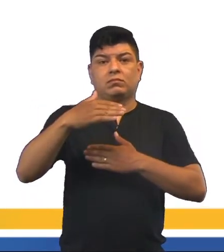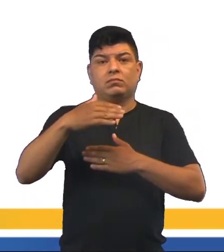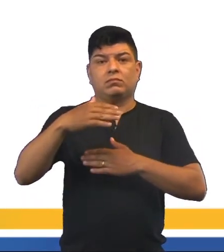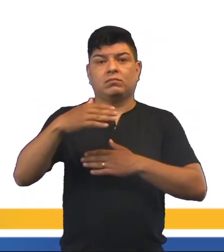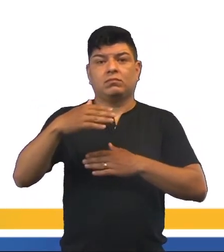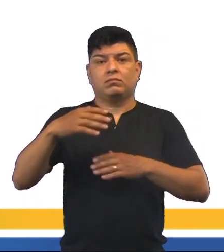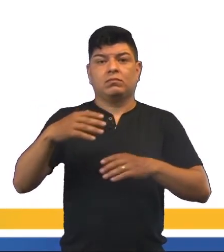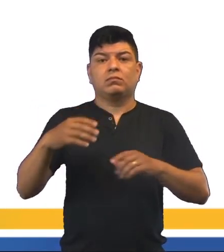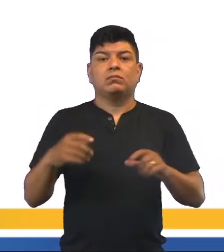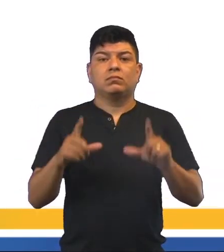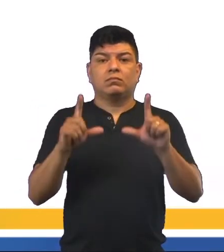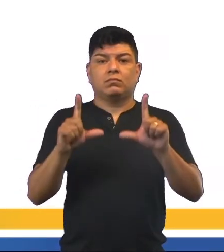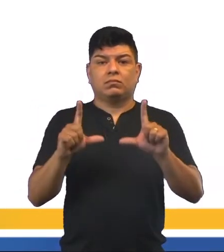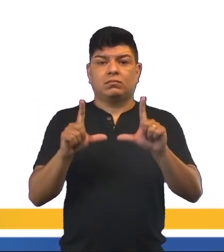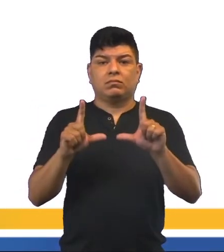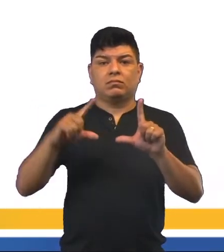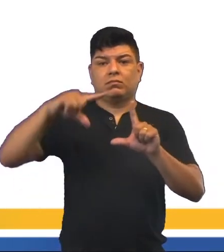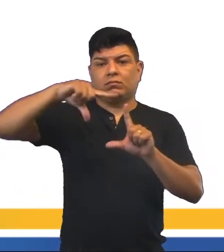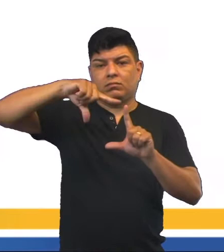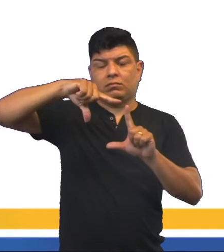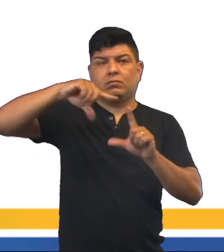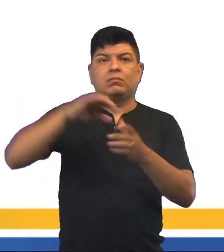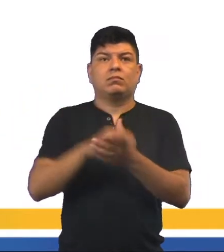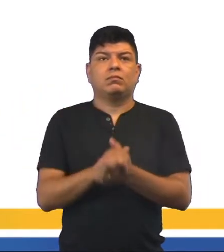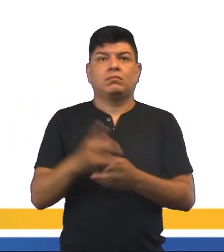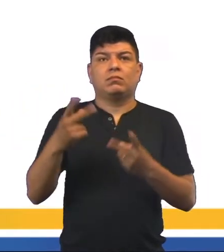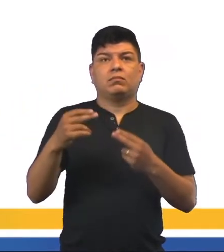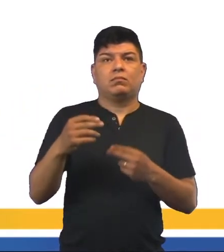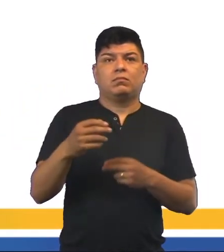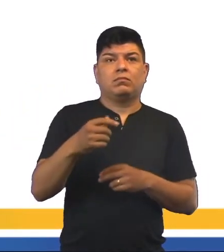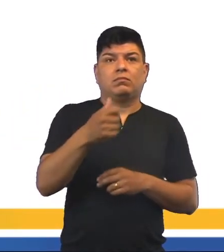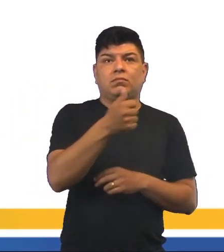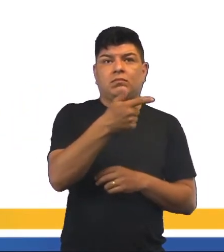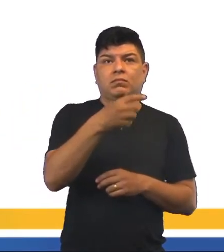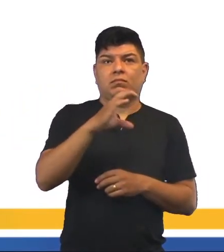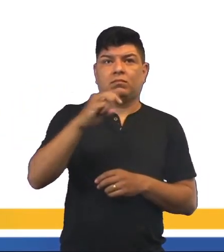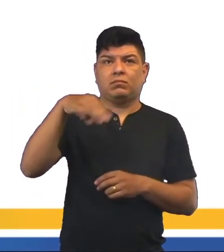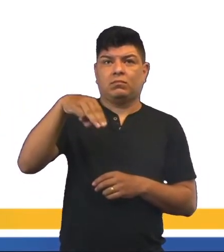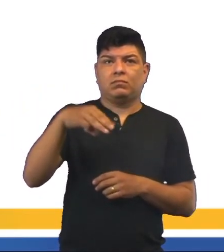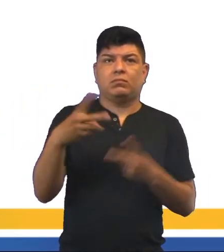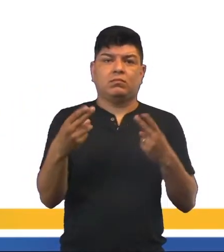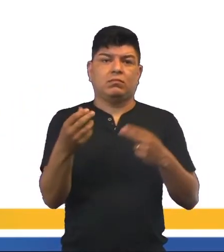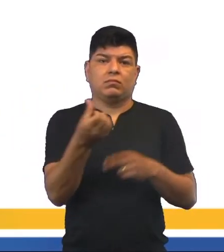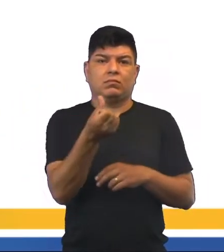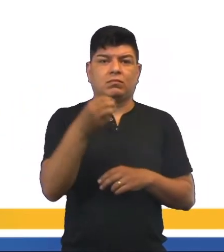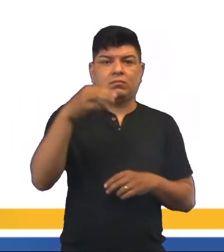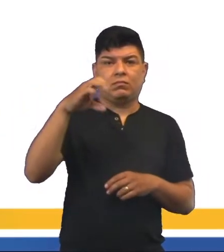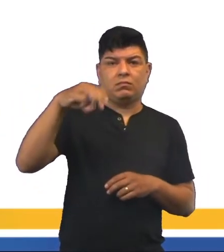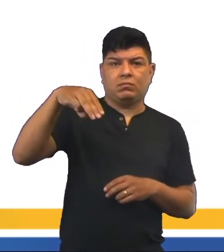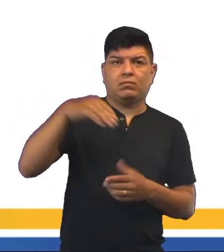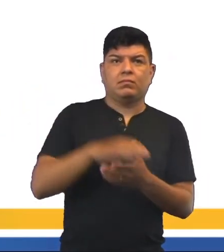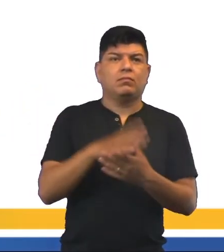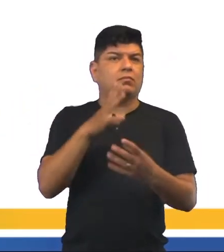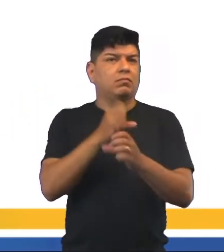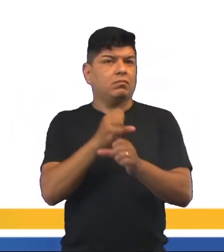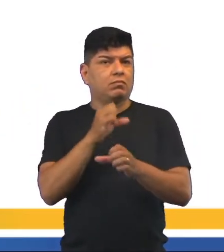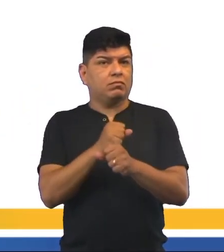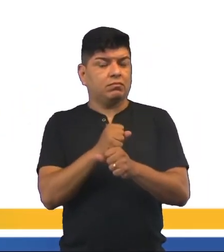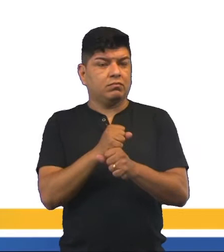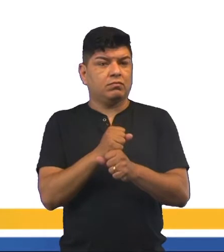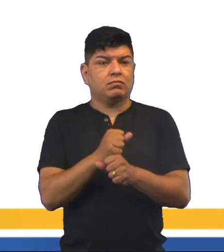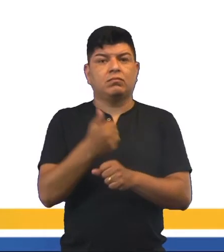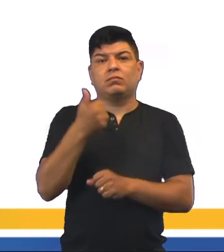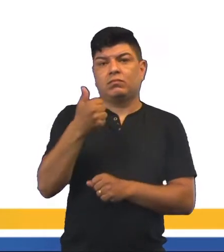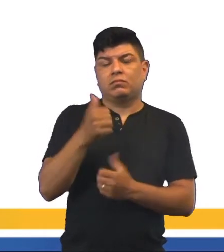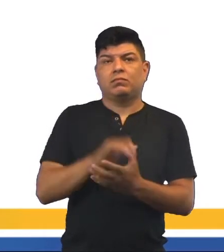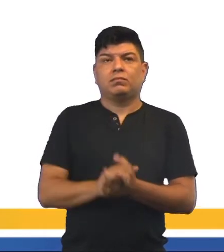Aqui, ó. Base igual a 12 centímetros. Altura ou largura igual a 6 centímetros. Quando eu calculo essa área, eu vou chamar de área